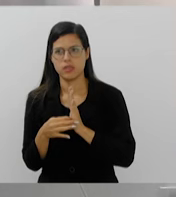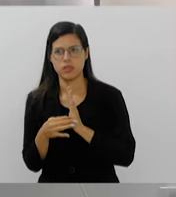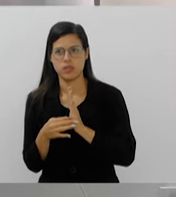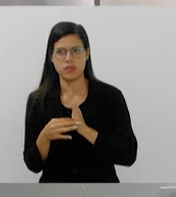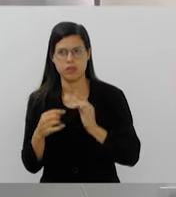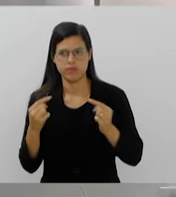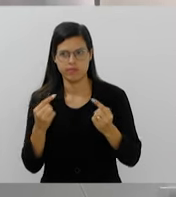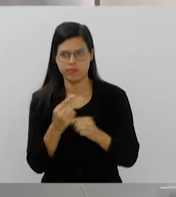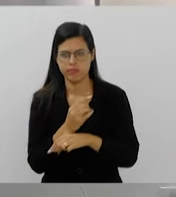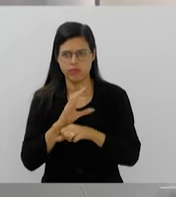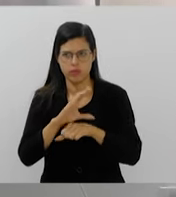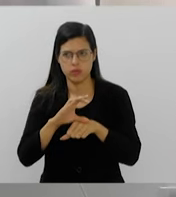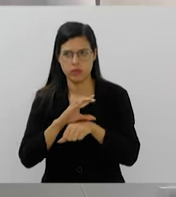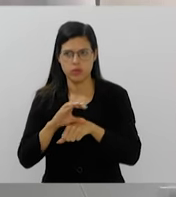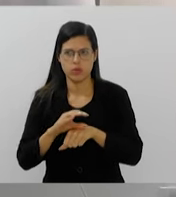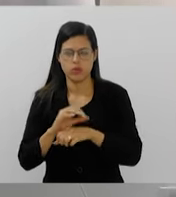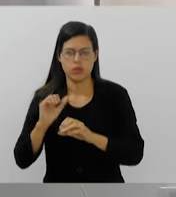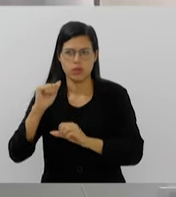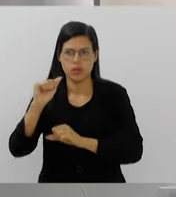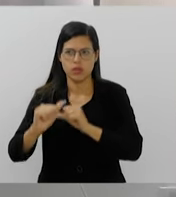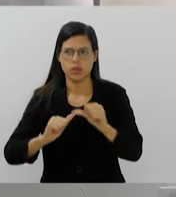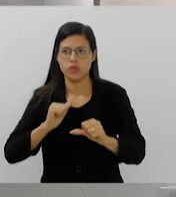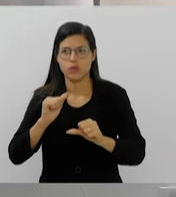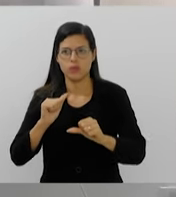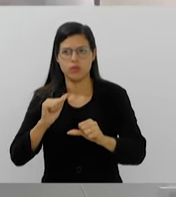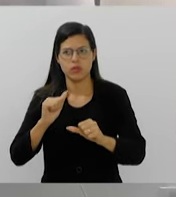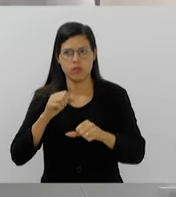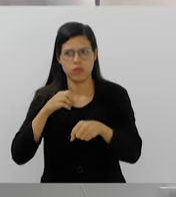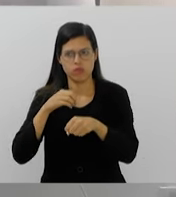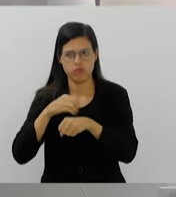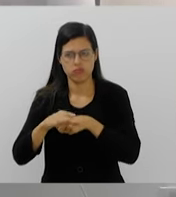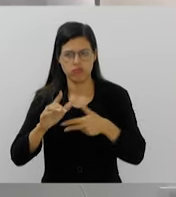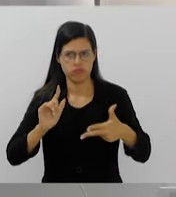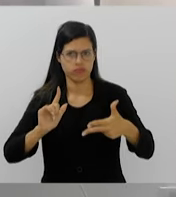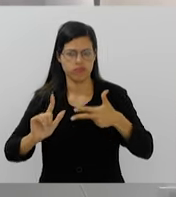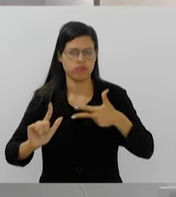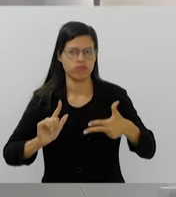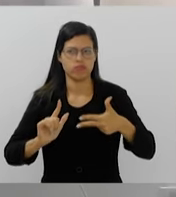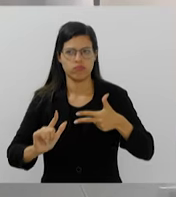pela inconstitucionalidade, concluindo pela transformação em indicação legislativa.